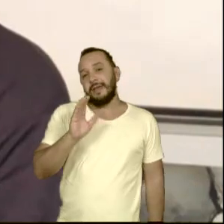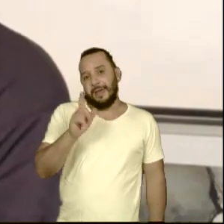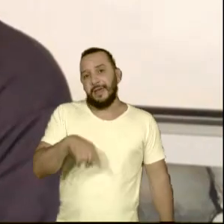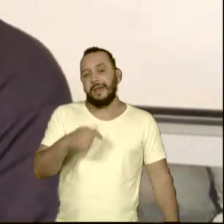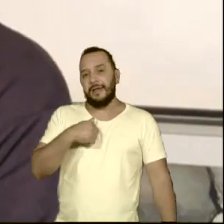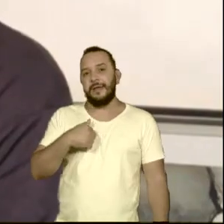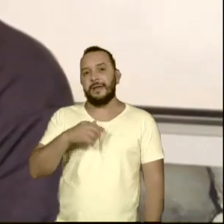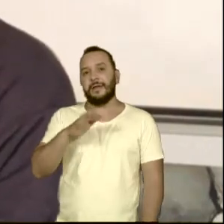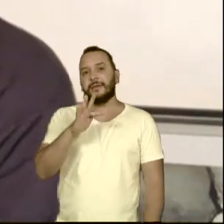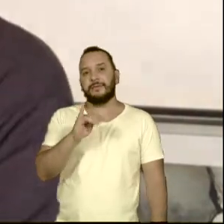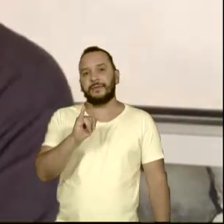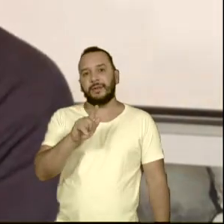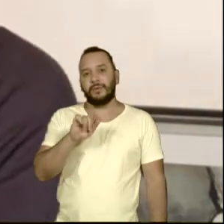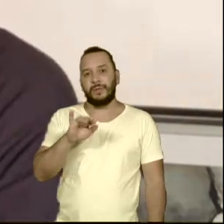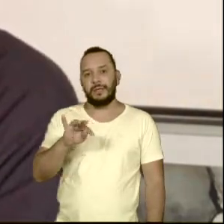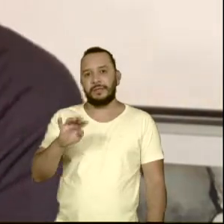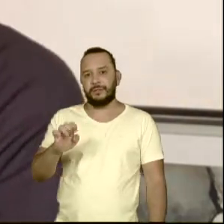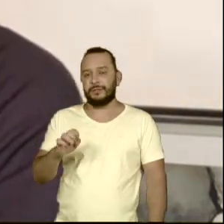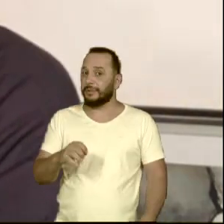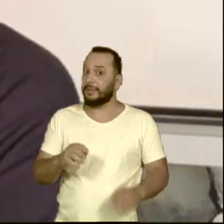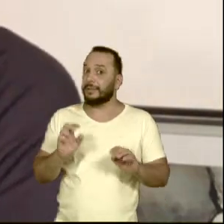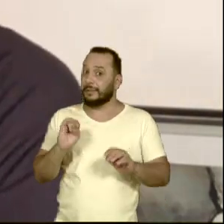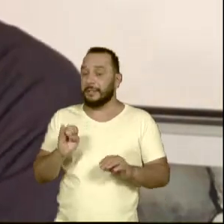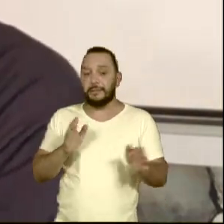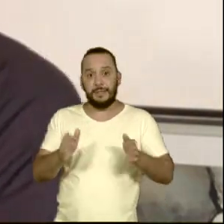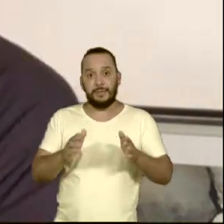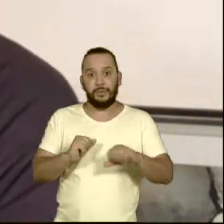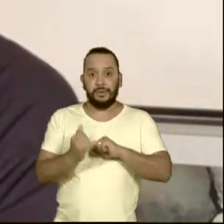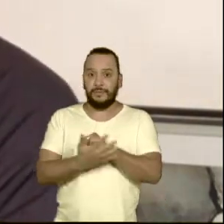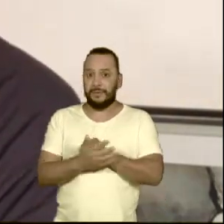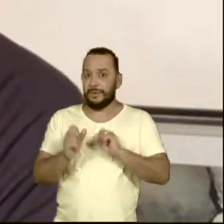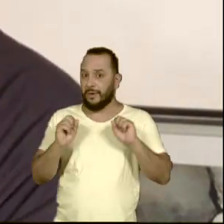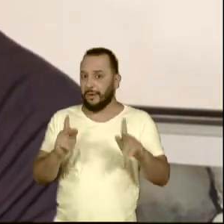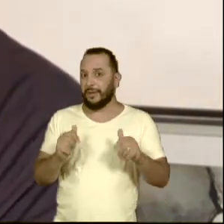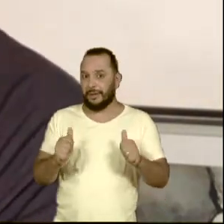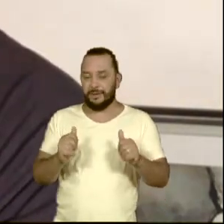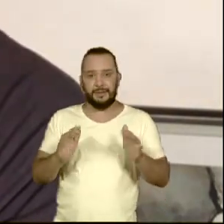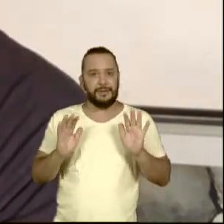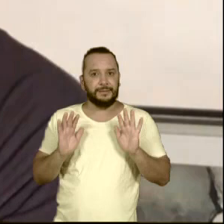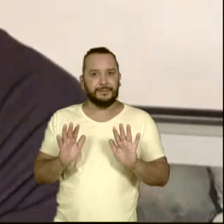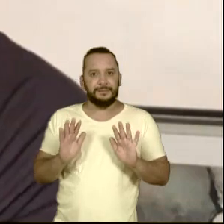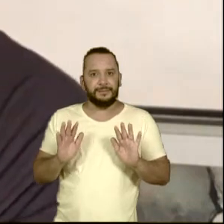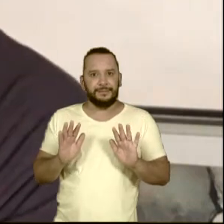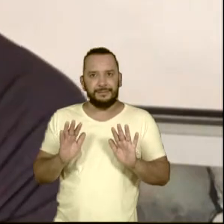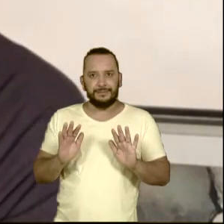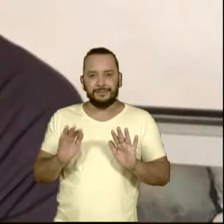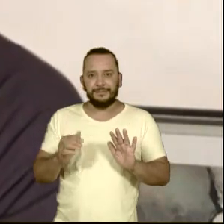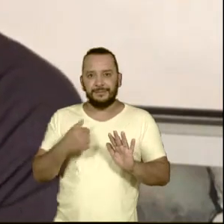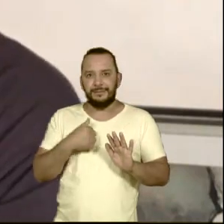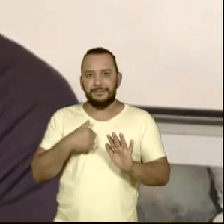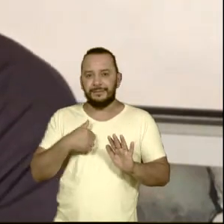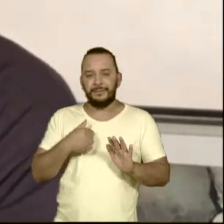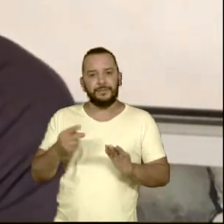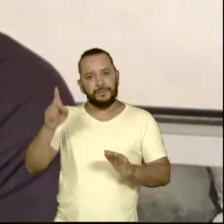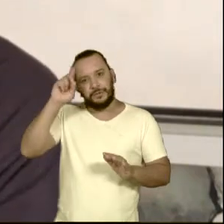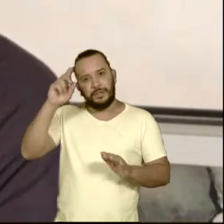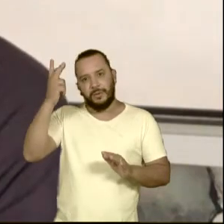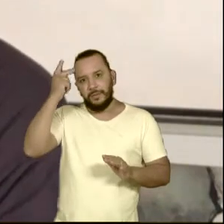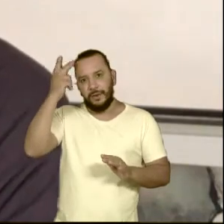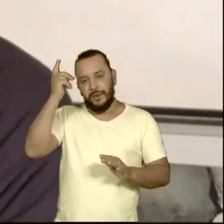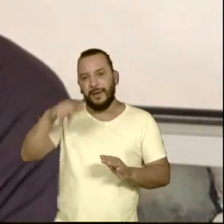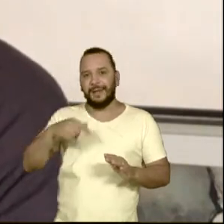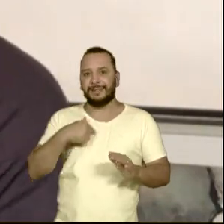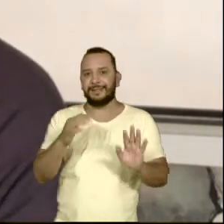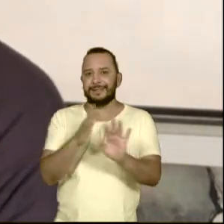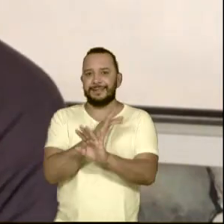andando, né? Na pandemia, tudo bem, não devemos ter ninguém andando, mas na falta de pandemia é uma cidade grande.